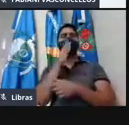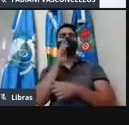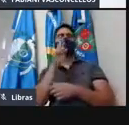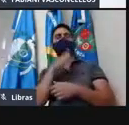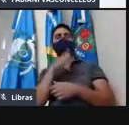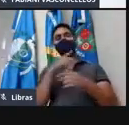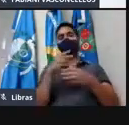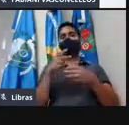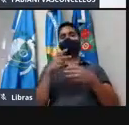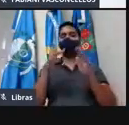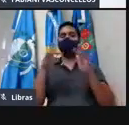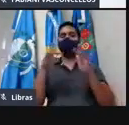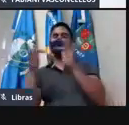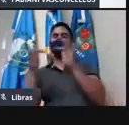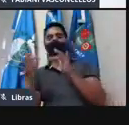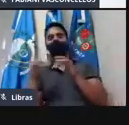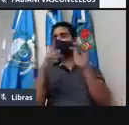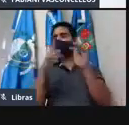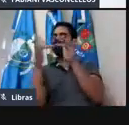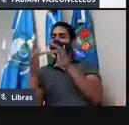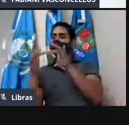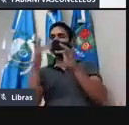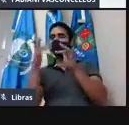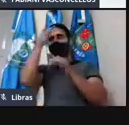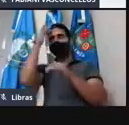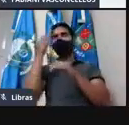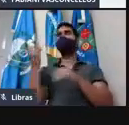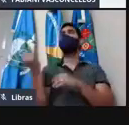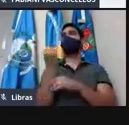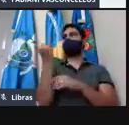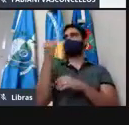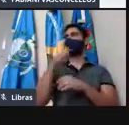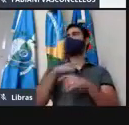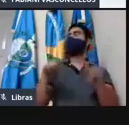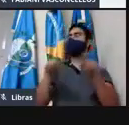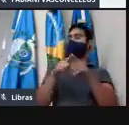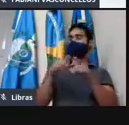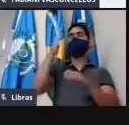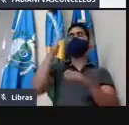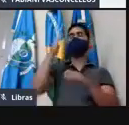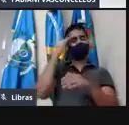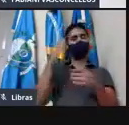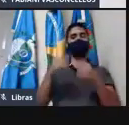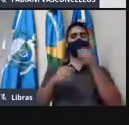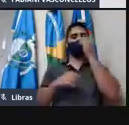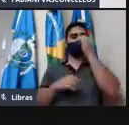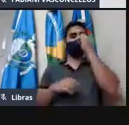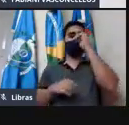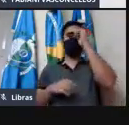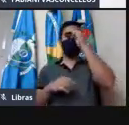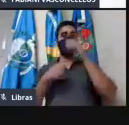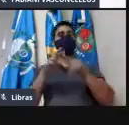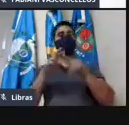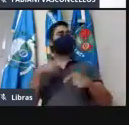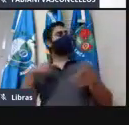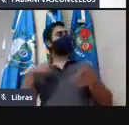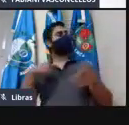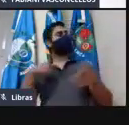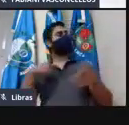né, o contato. Então, é importante que isso tudo seja levado em conta. Então, o meu questionamento é nesse sentido.